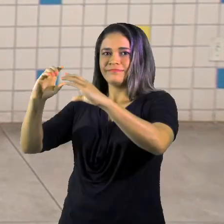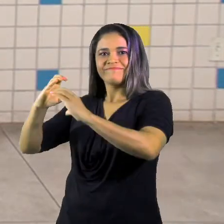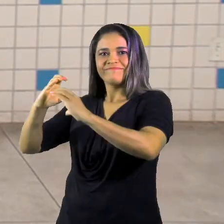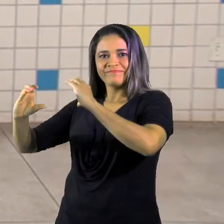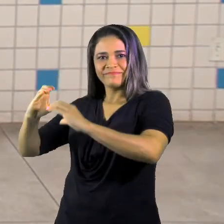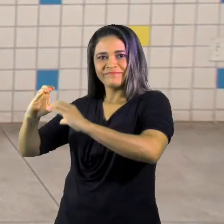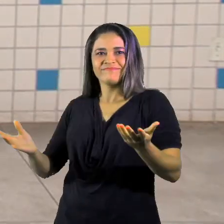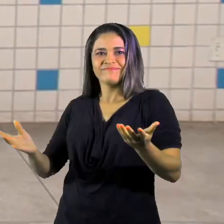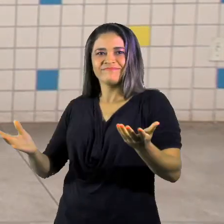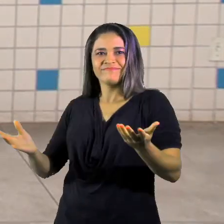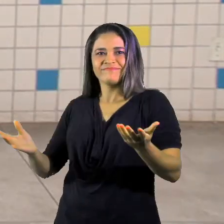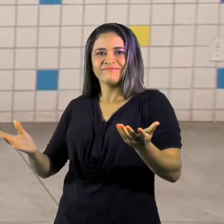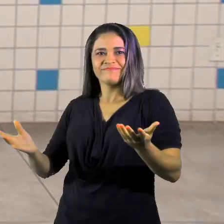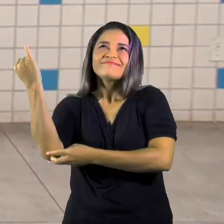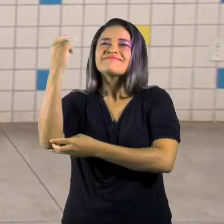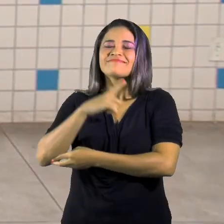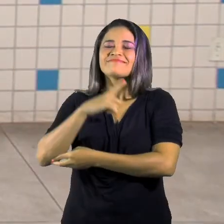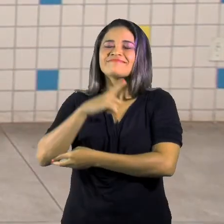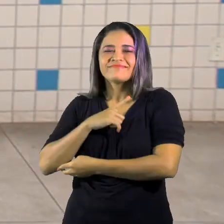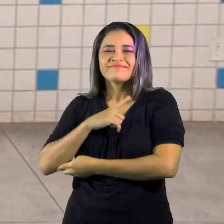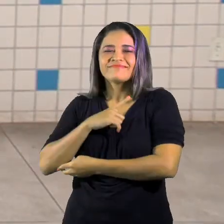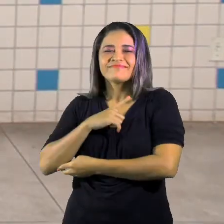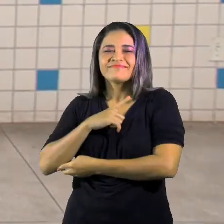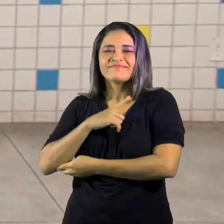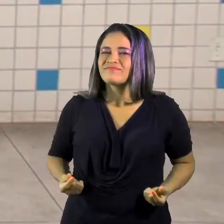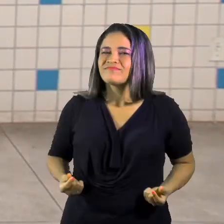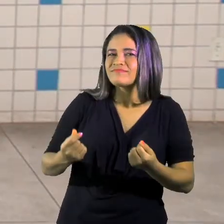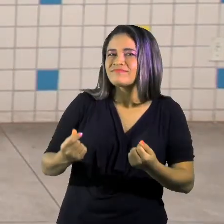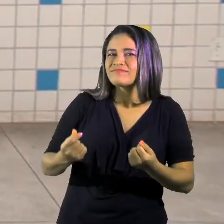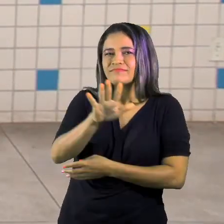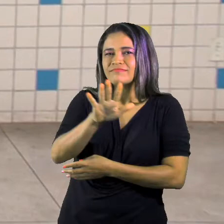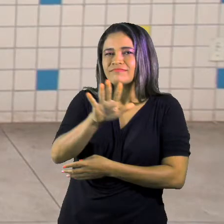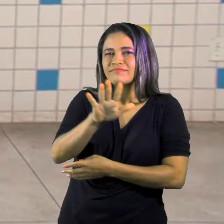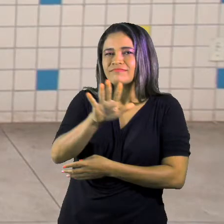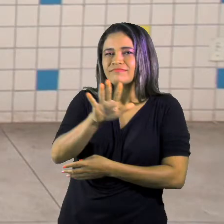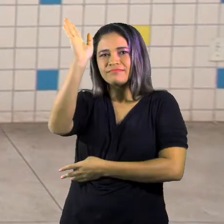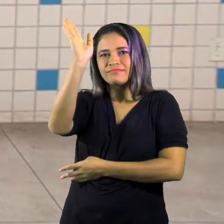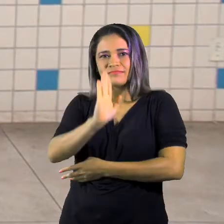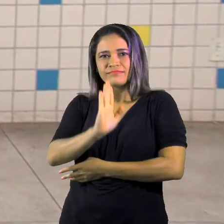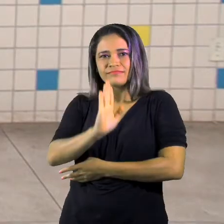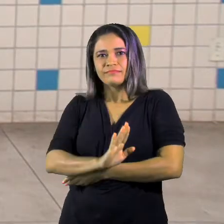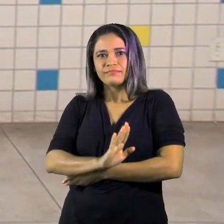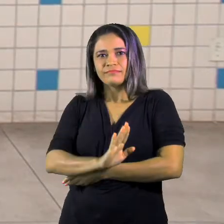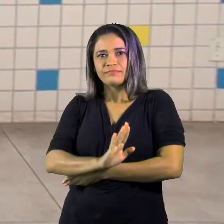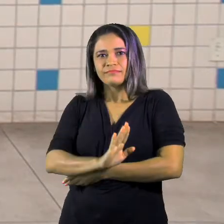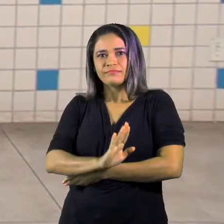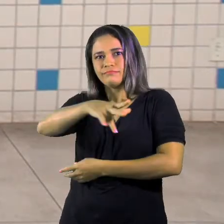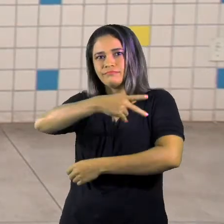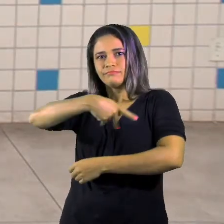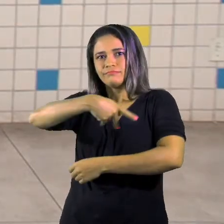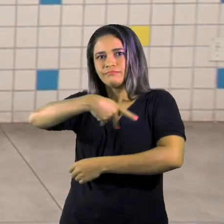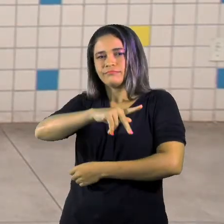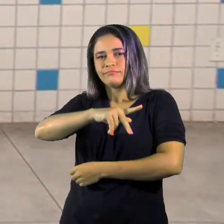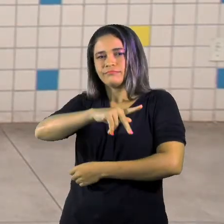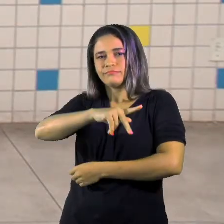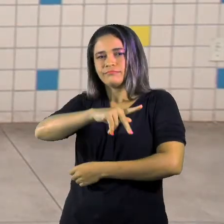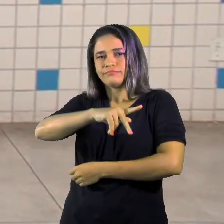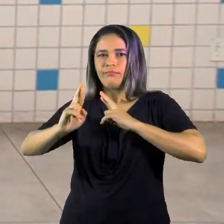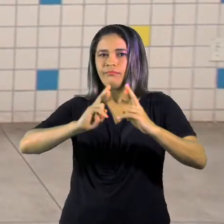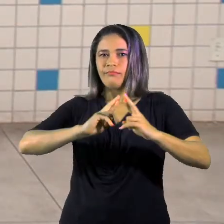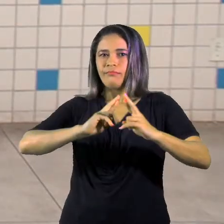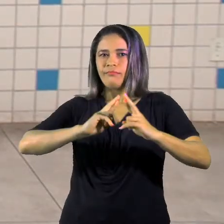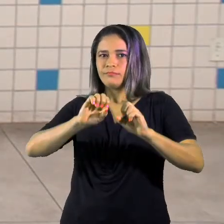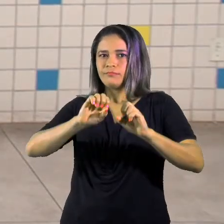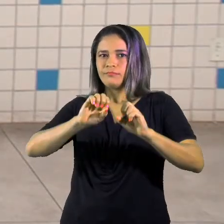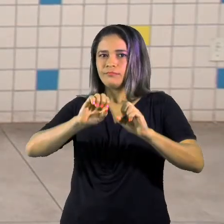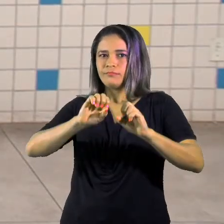que diz respeito ao desenvolvimento econômico do país e para as relações sociais das pessoas na atualidade.